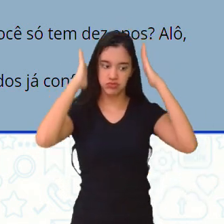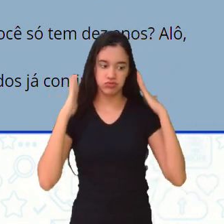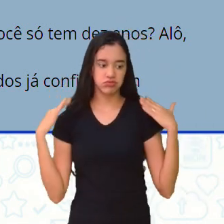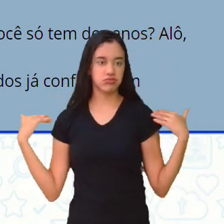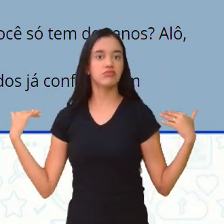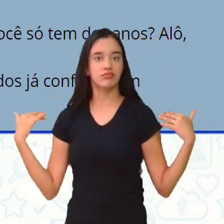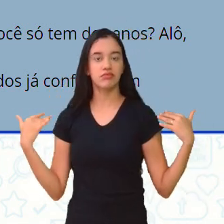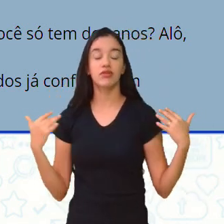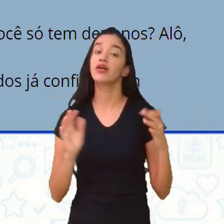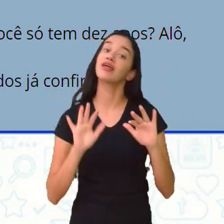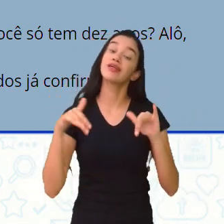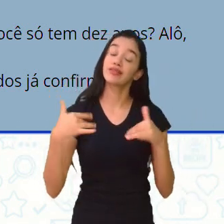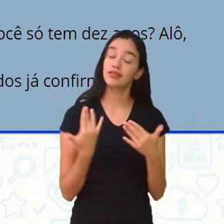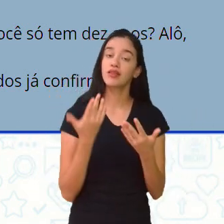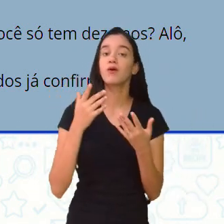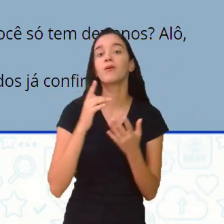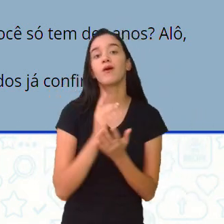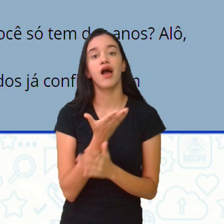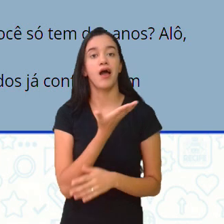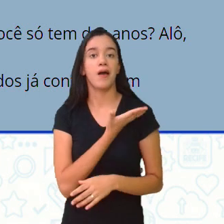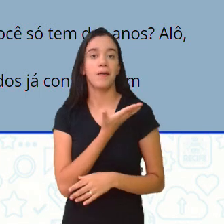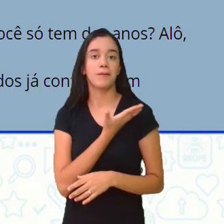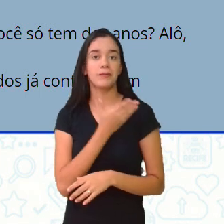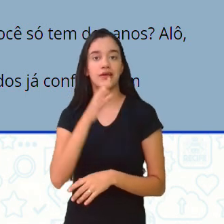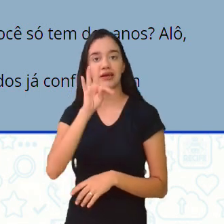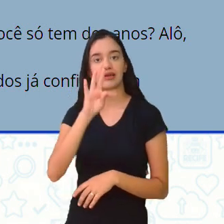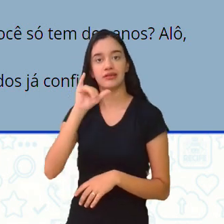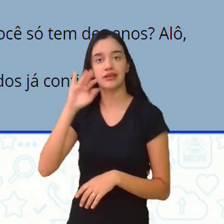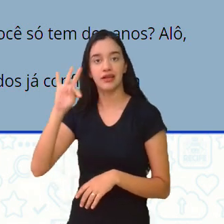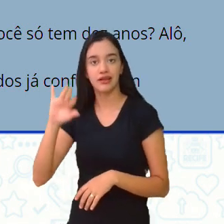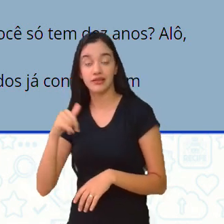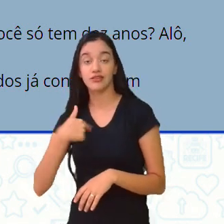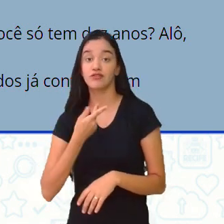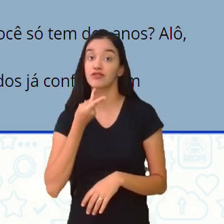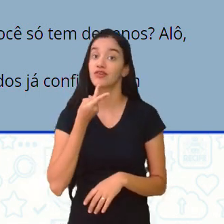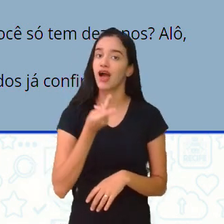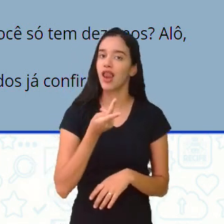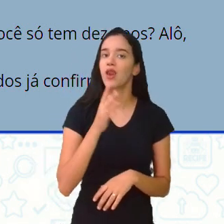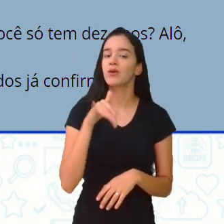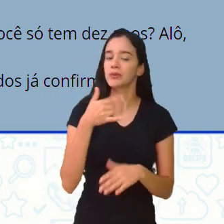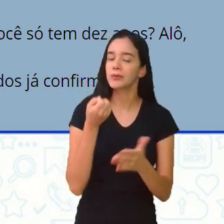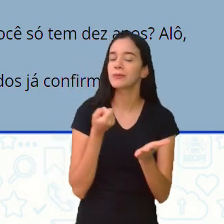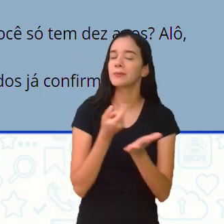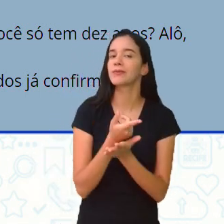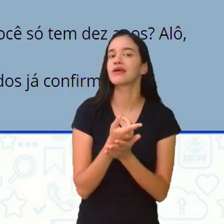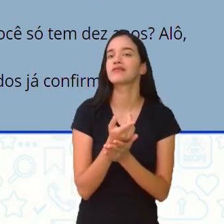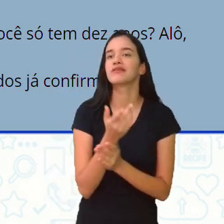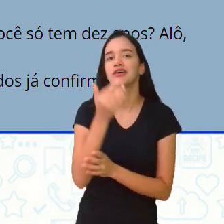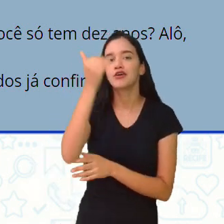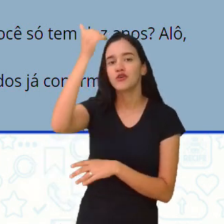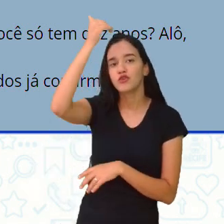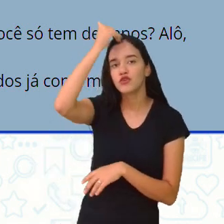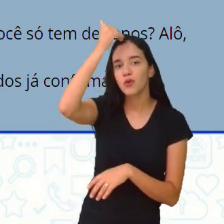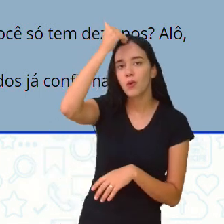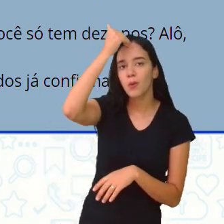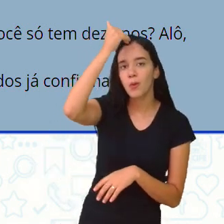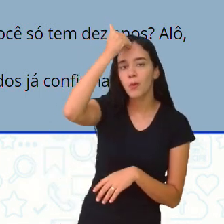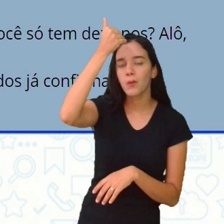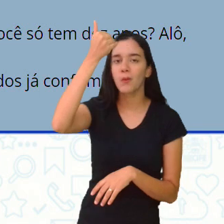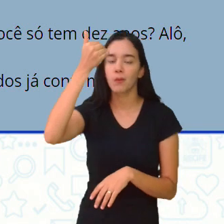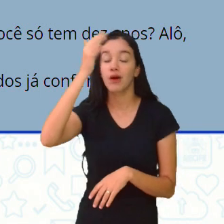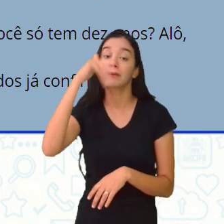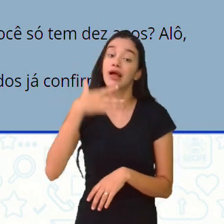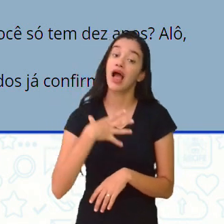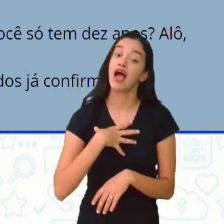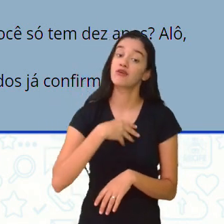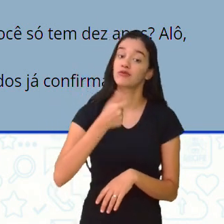que comprava e no final mudou de ideia. Foi culpa da... Ela não termina, não é? Tem as reticências aí. A